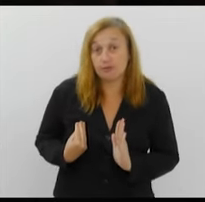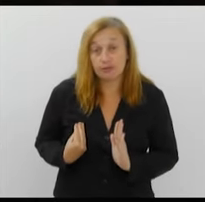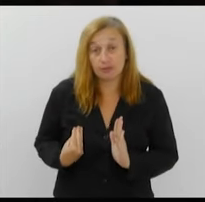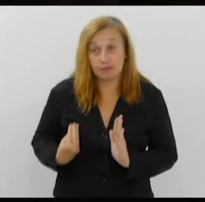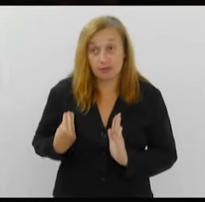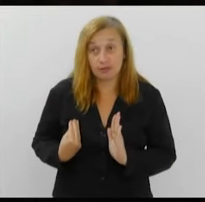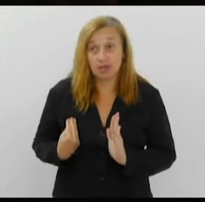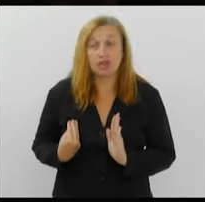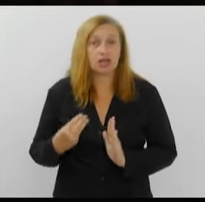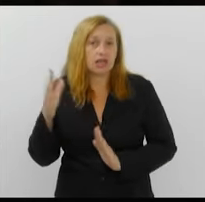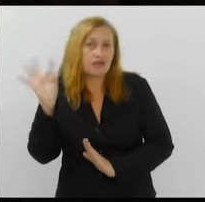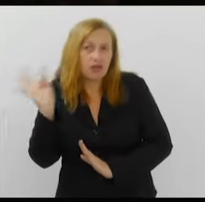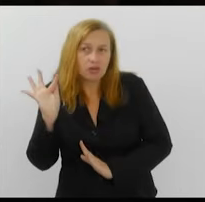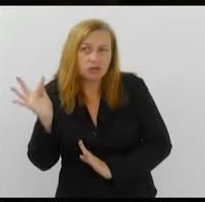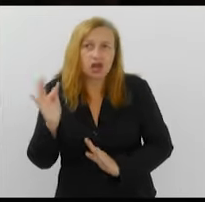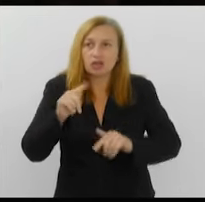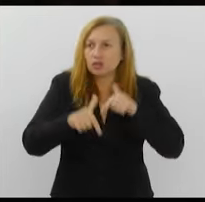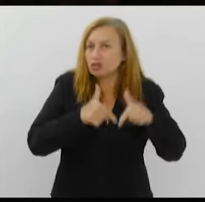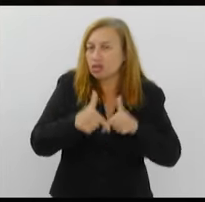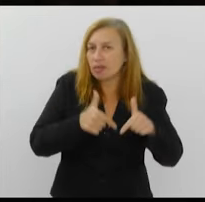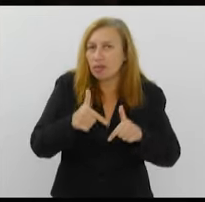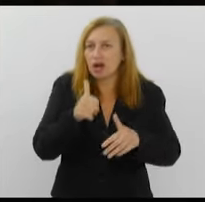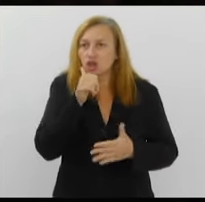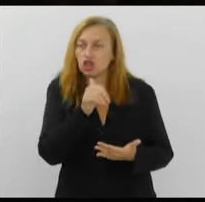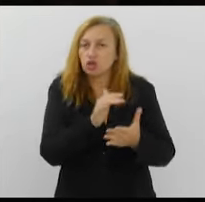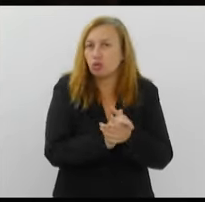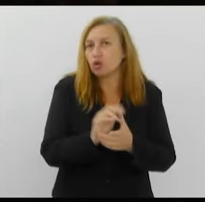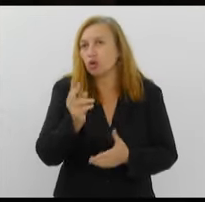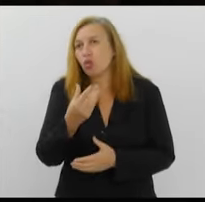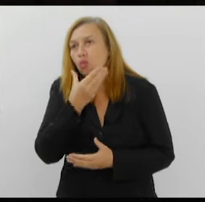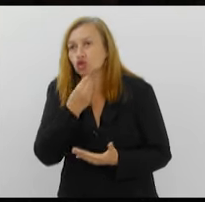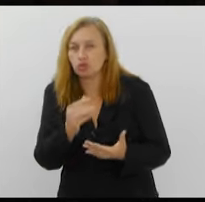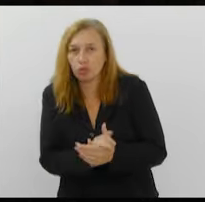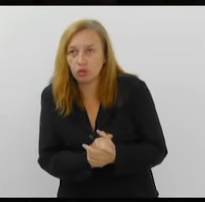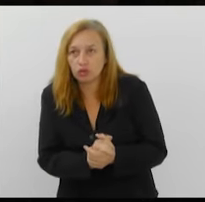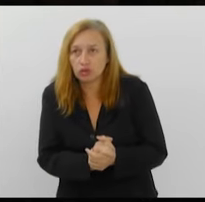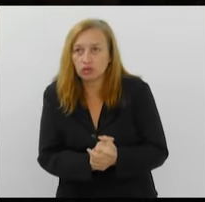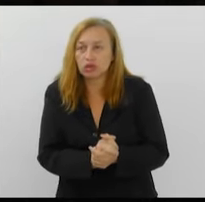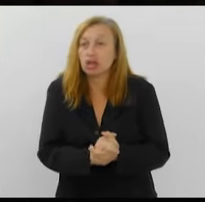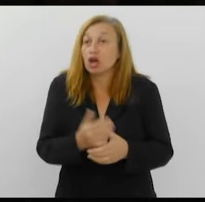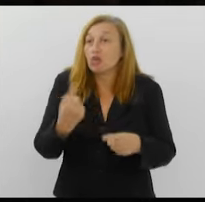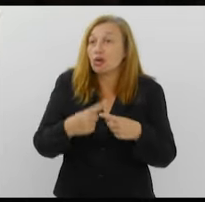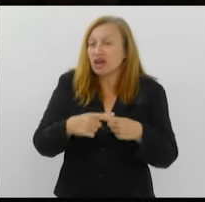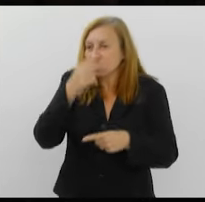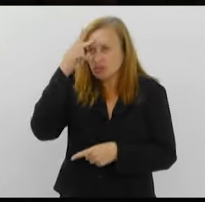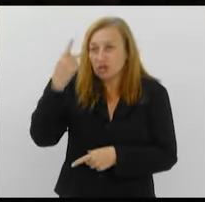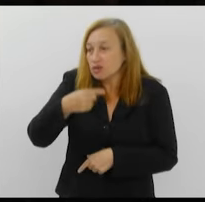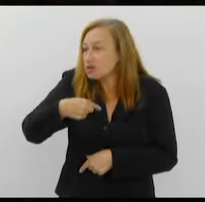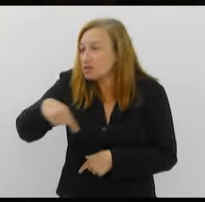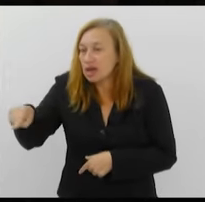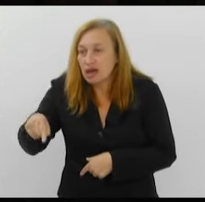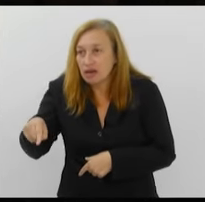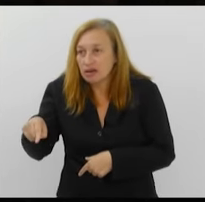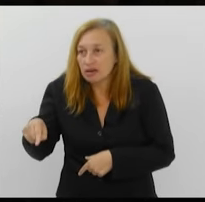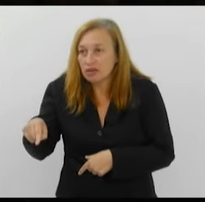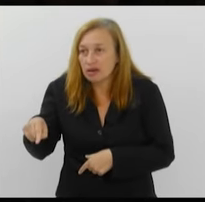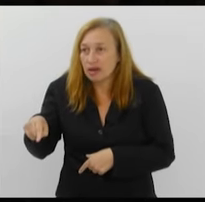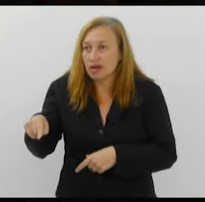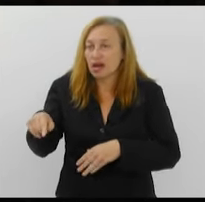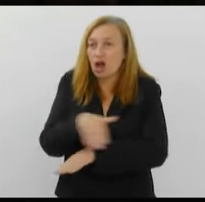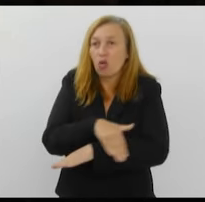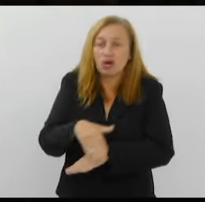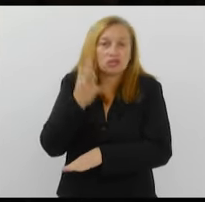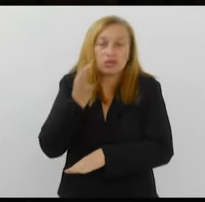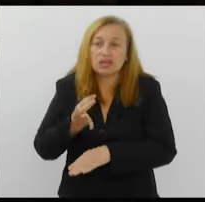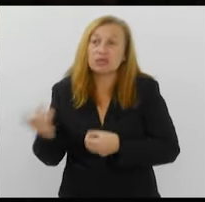da faculdade, do trabalho, sua esposa, seu marido, porque as pessoas vão às ruas e não sabem nem se vão retornar para o seu lar com vida